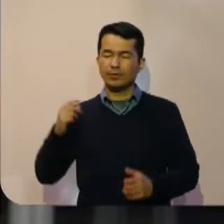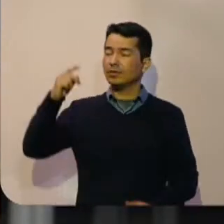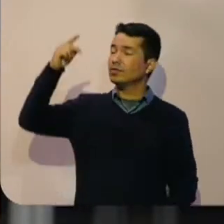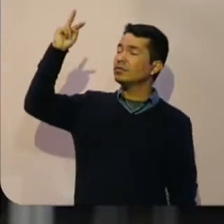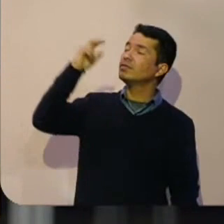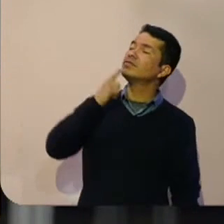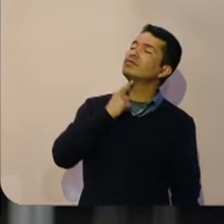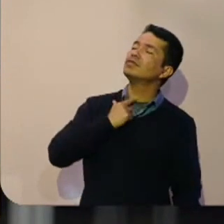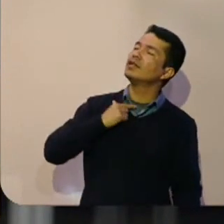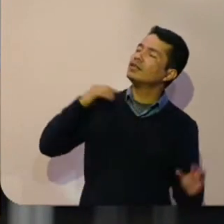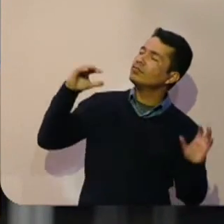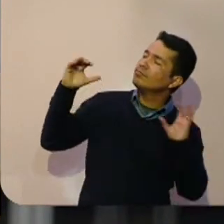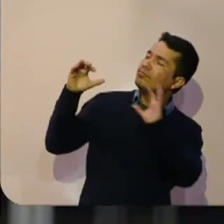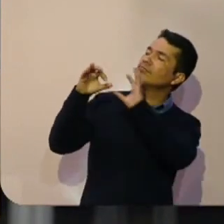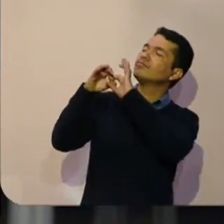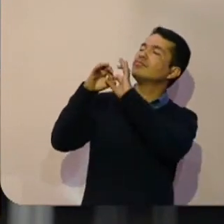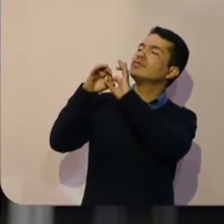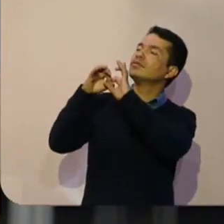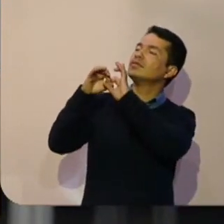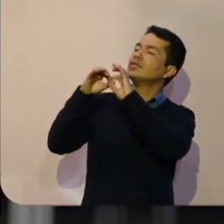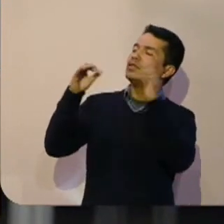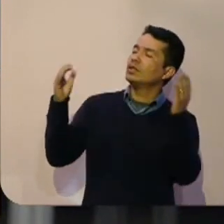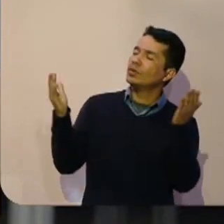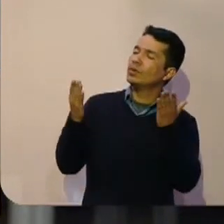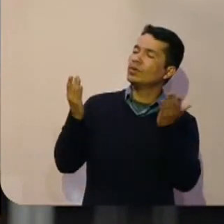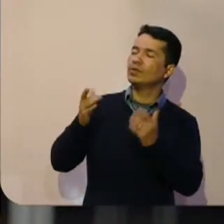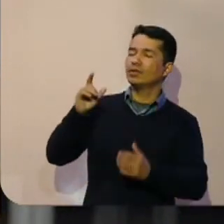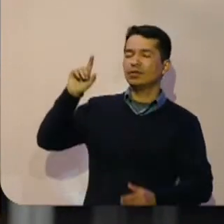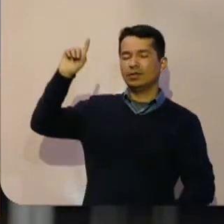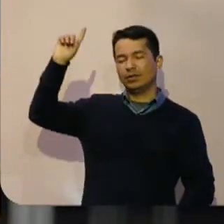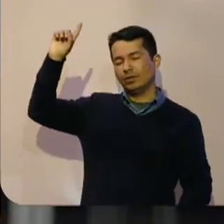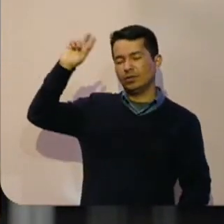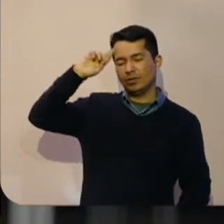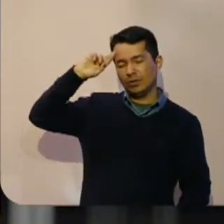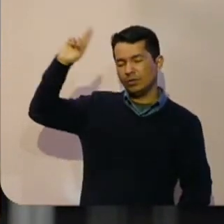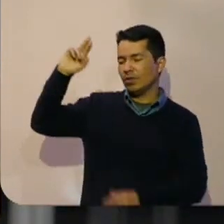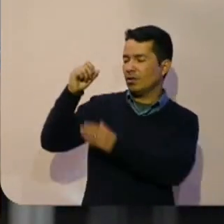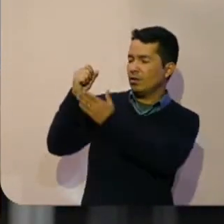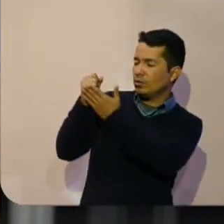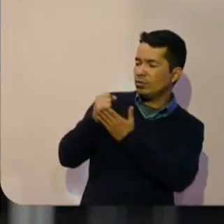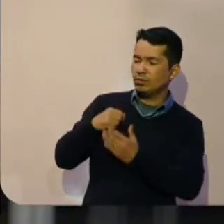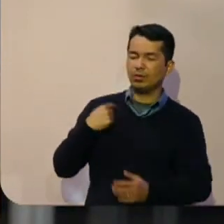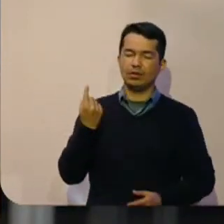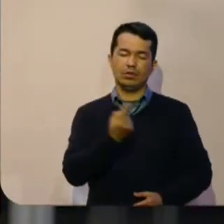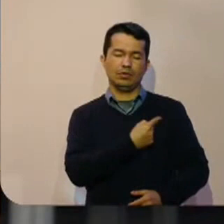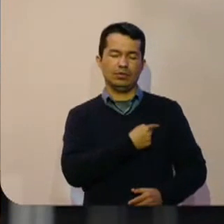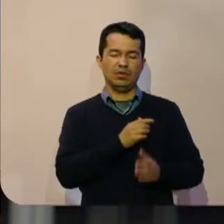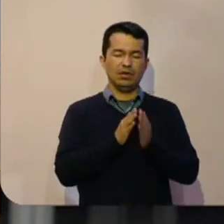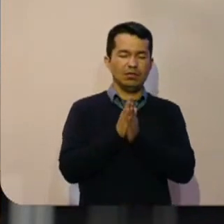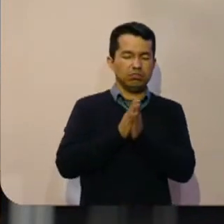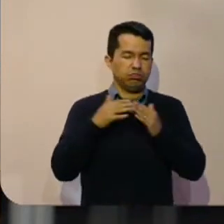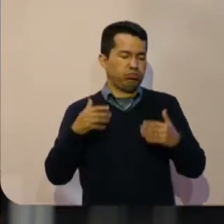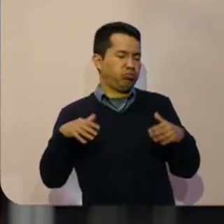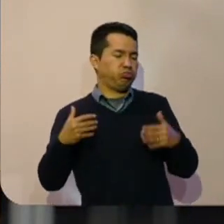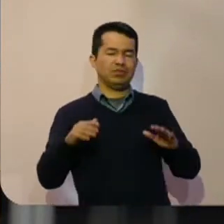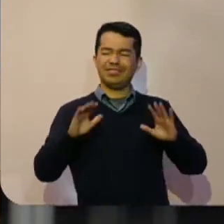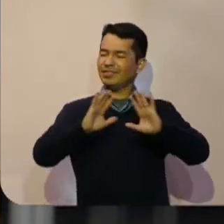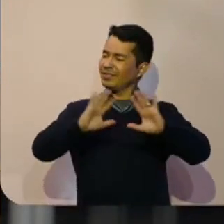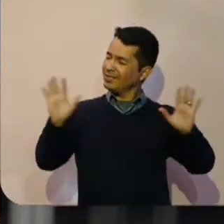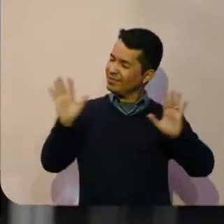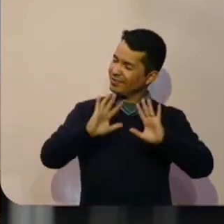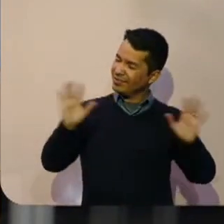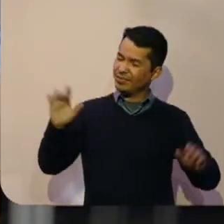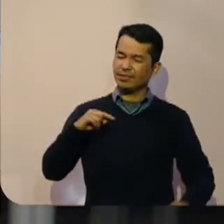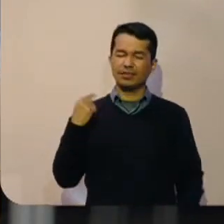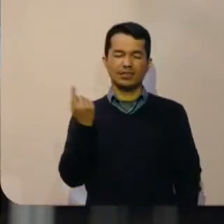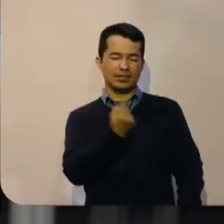nós. Por isso, Senhor, nos ajuda a lidarmos com a ansiedade, nos ajuda sim, Deus, a não